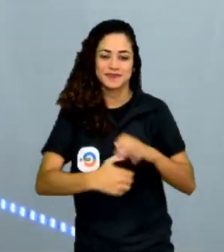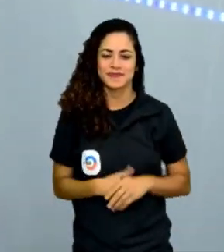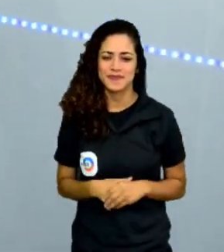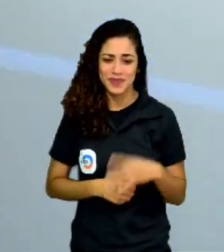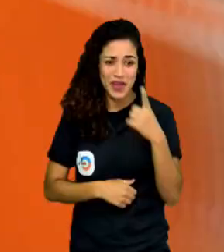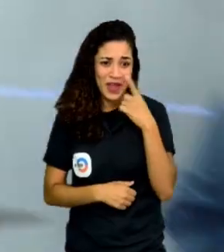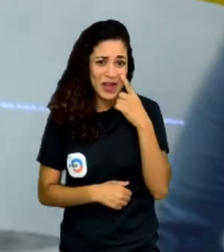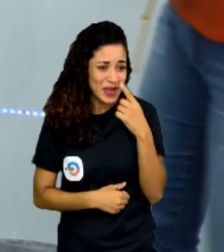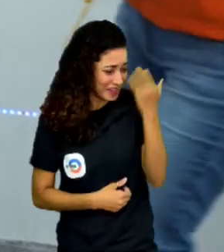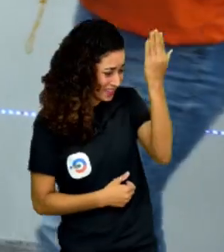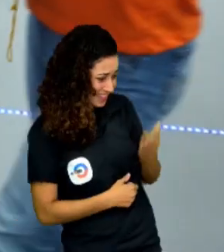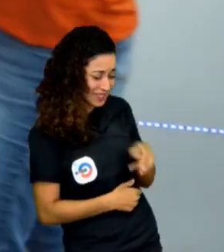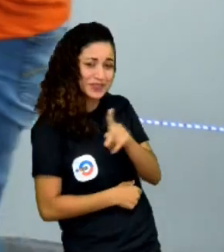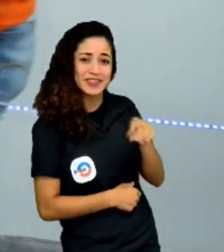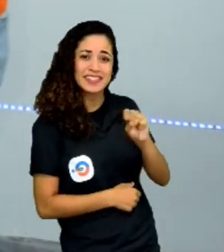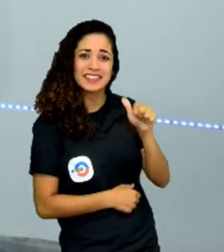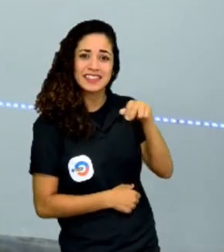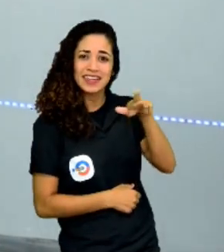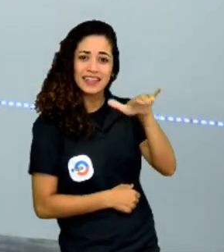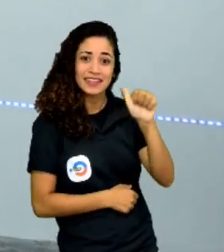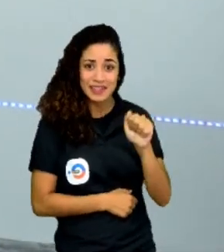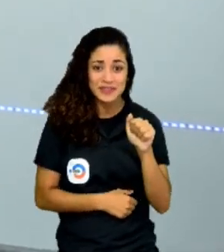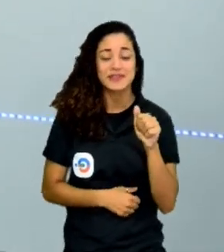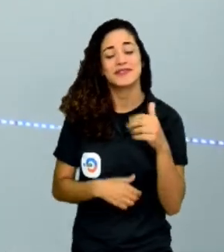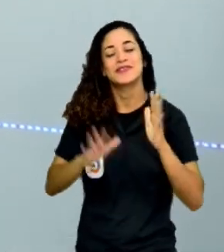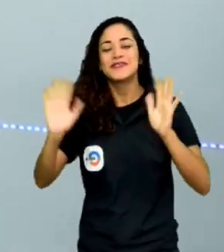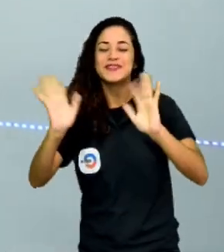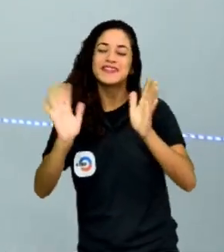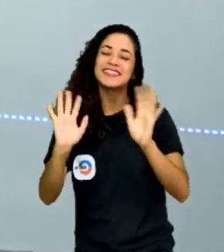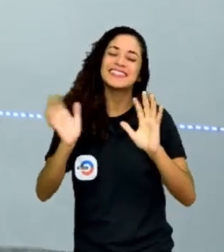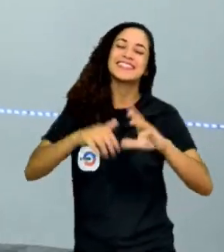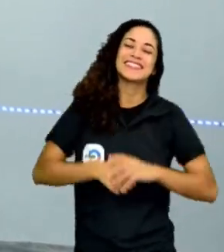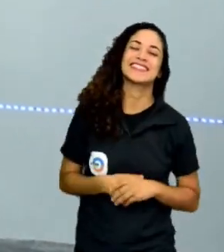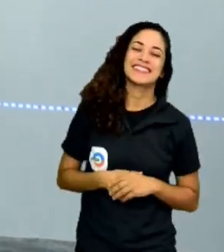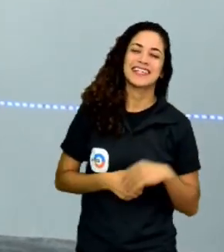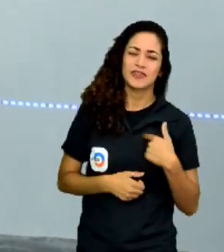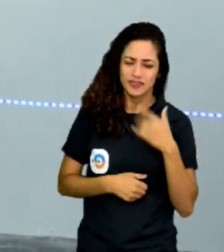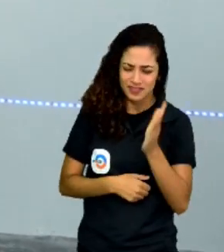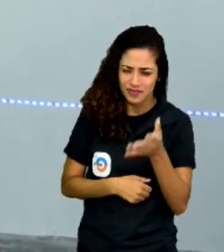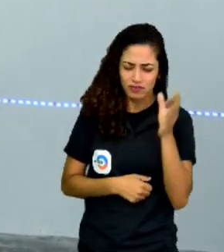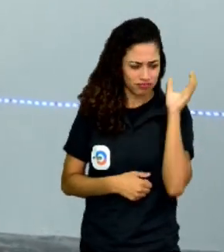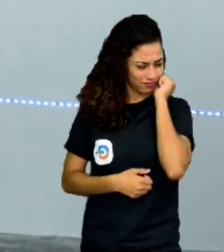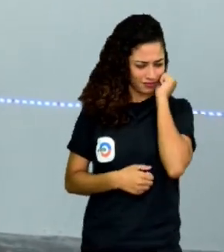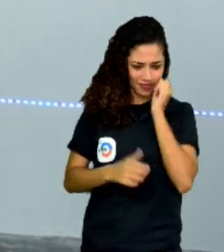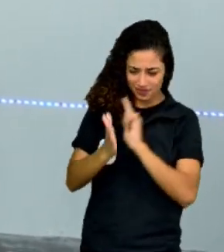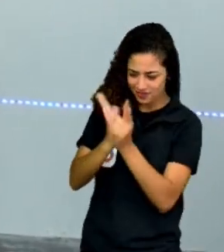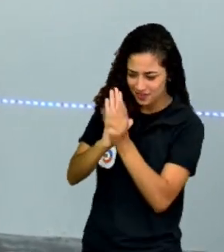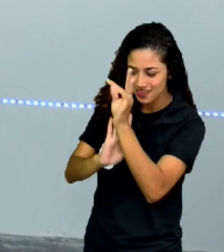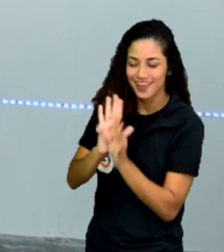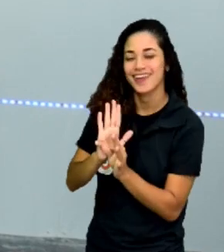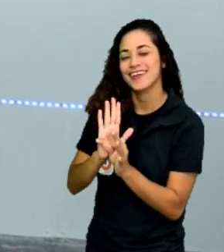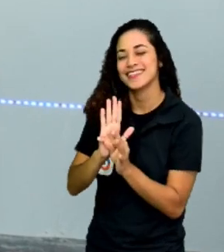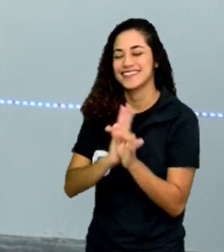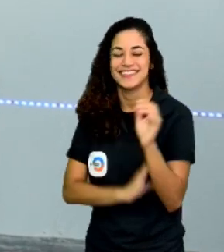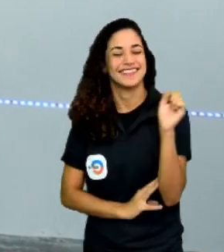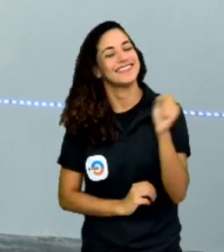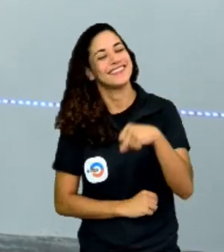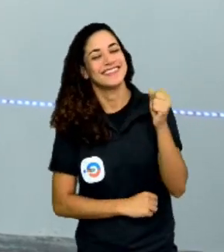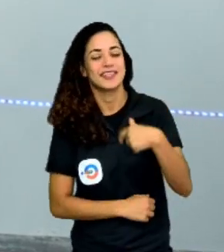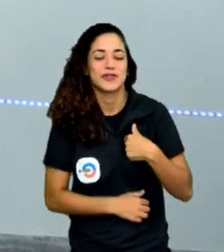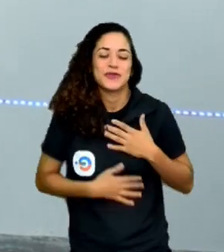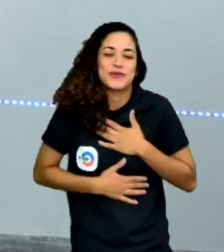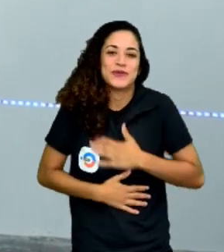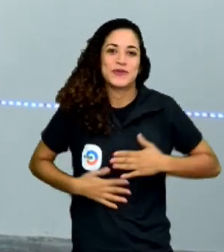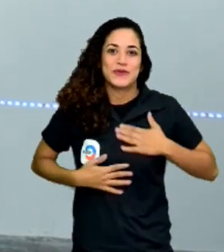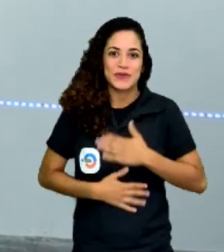professora Sandra. Olá, meninas. Eu ouvi falar em gênero textual? Sim. Ah, eu gosto